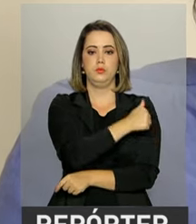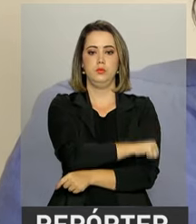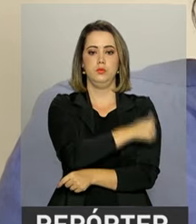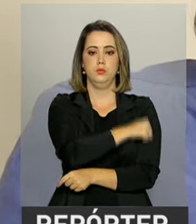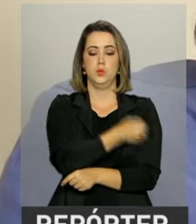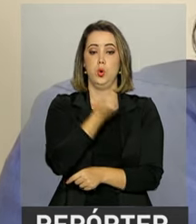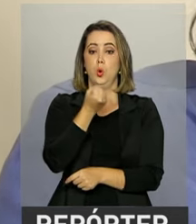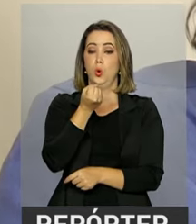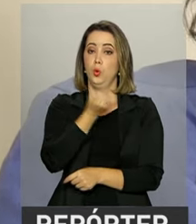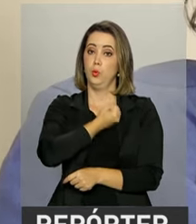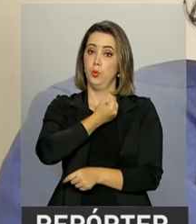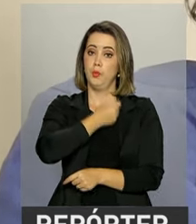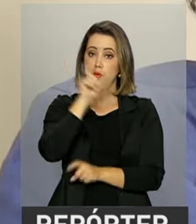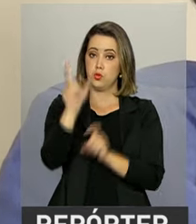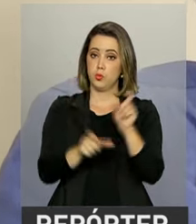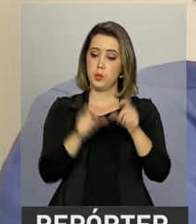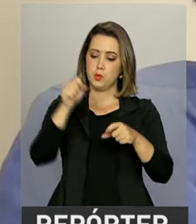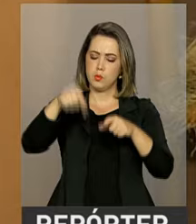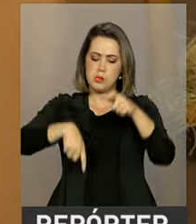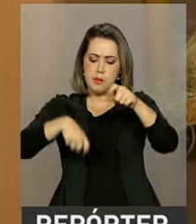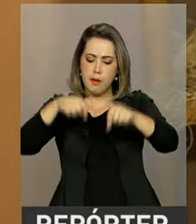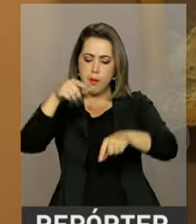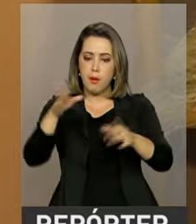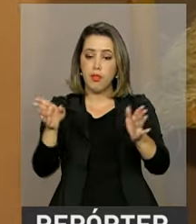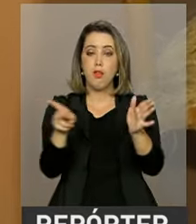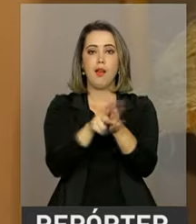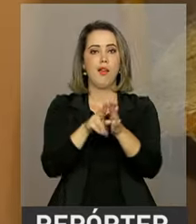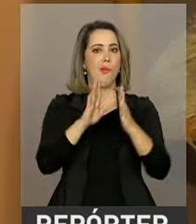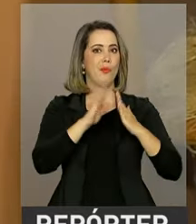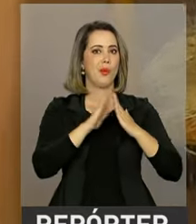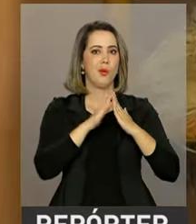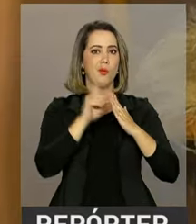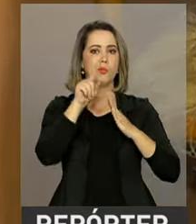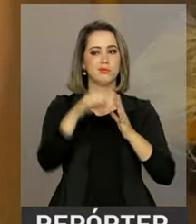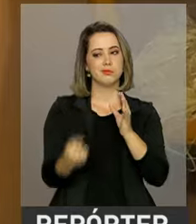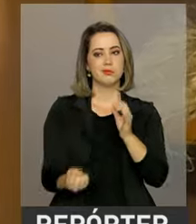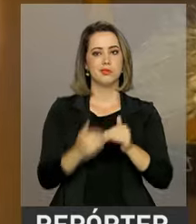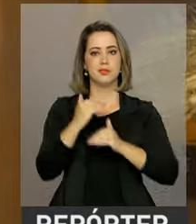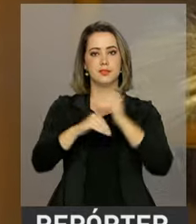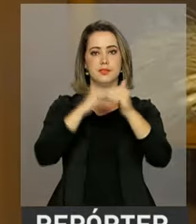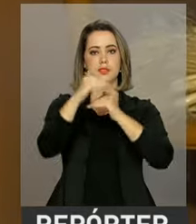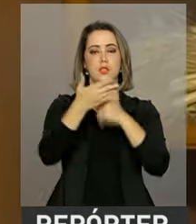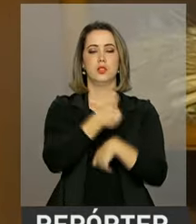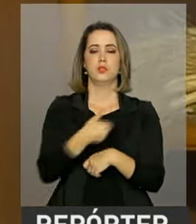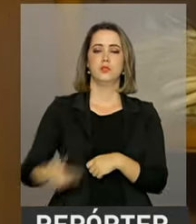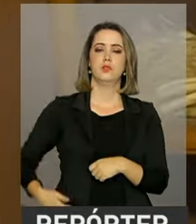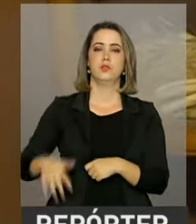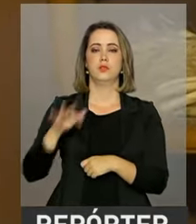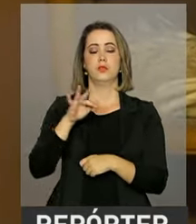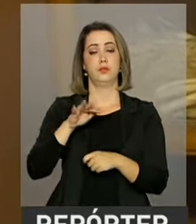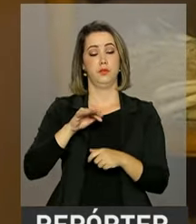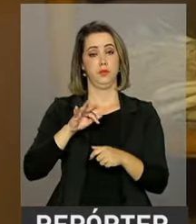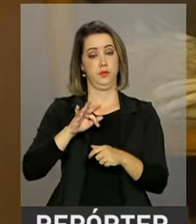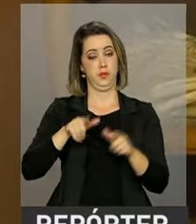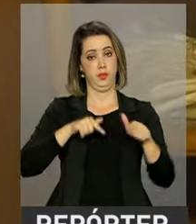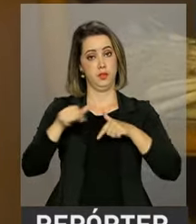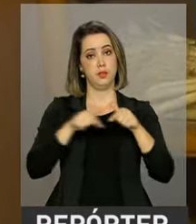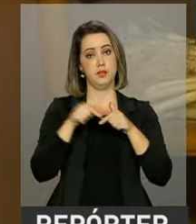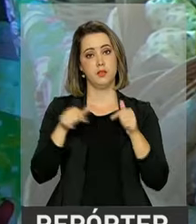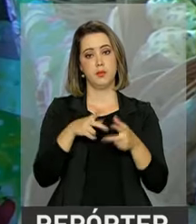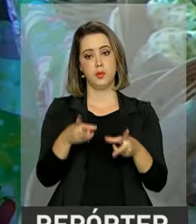o número de agricultores urbanos tem crescido e que o governo tem trabalhado para atender essas pessoas. Uma das ações previstas